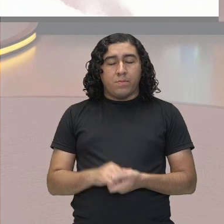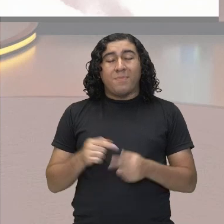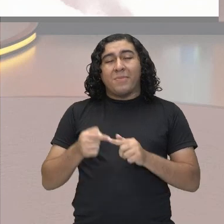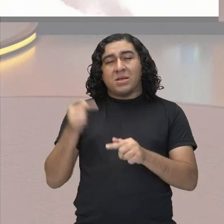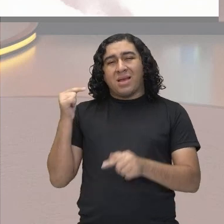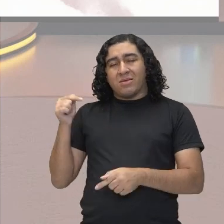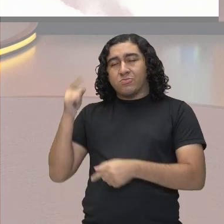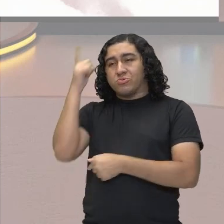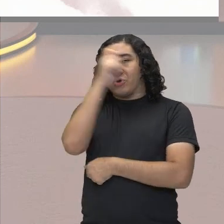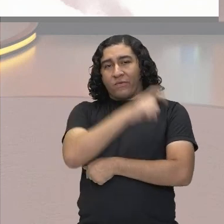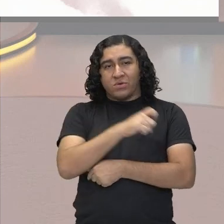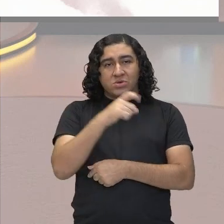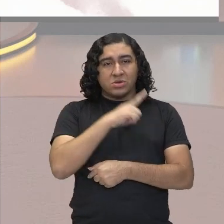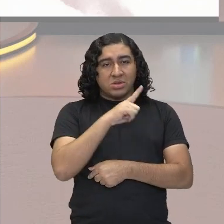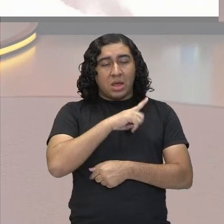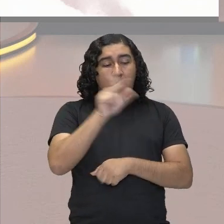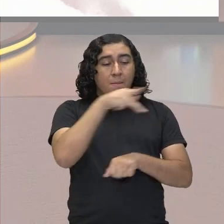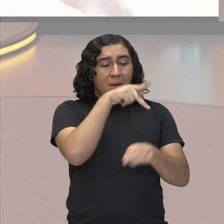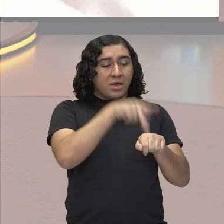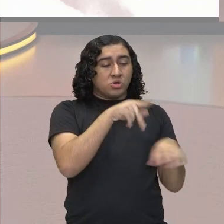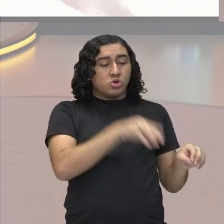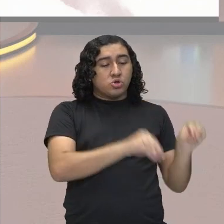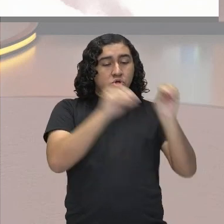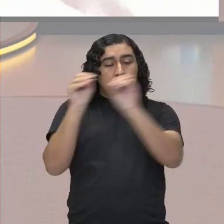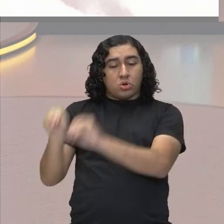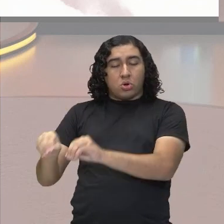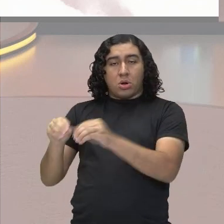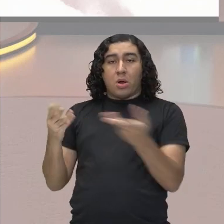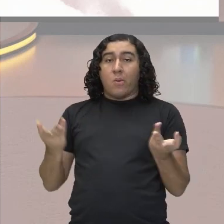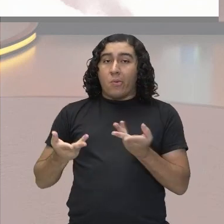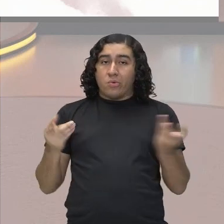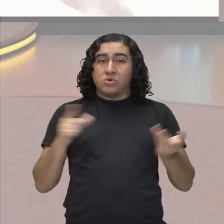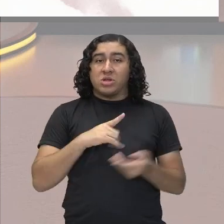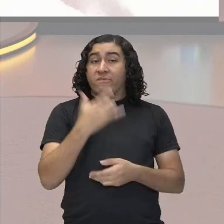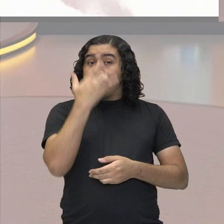complicado você sair de um país para o outro. Hoje existe uma